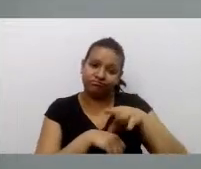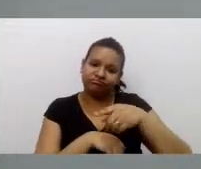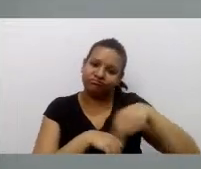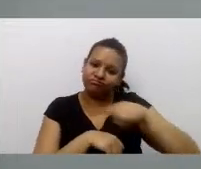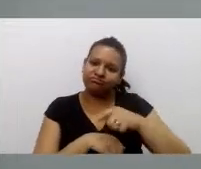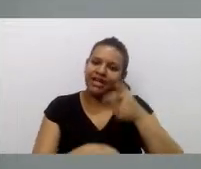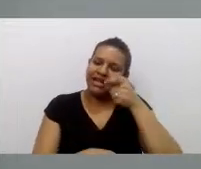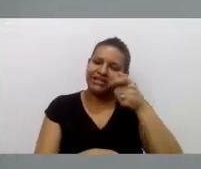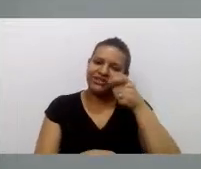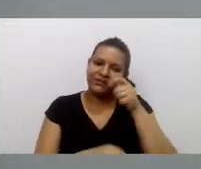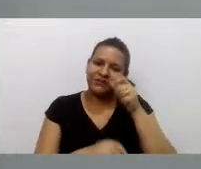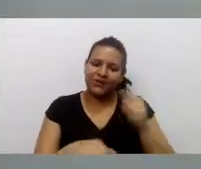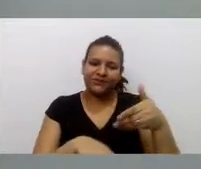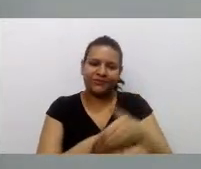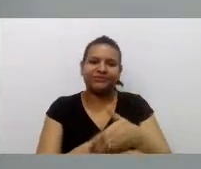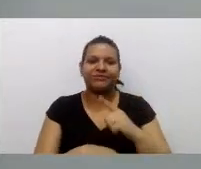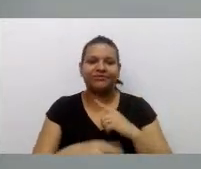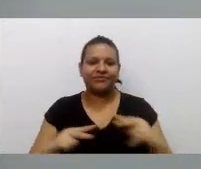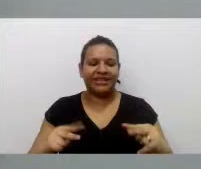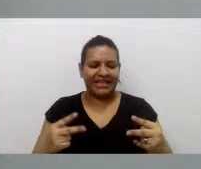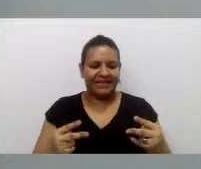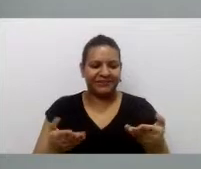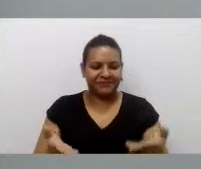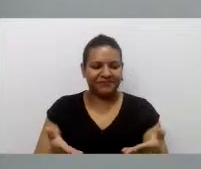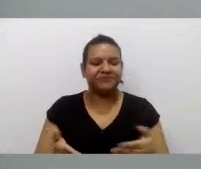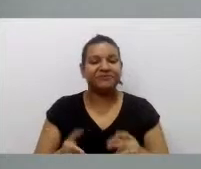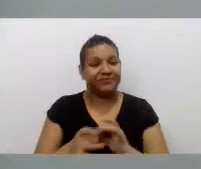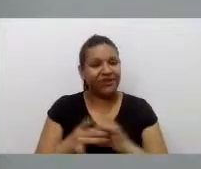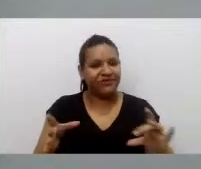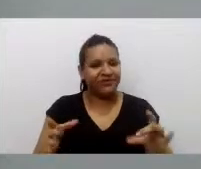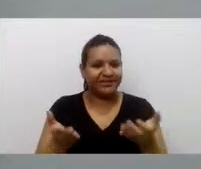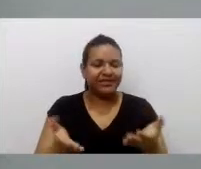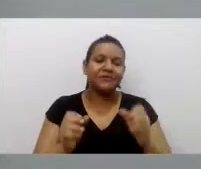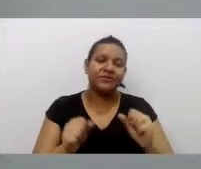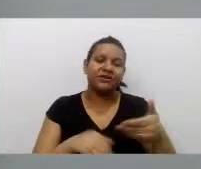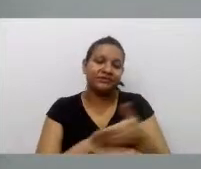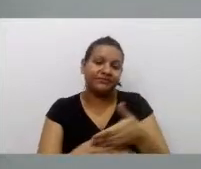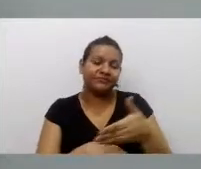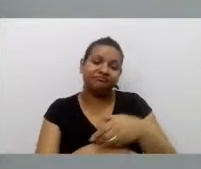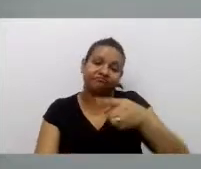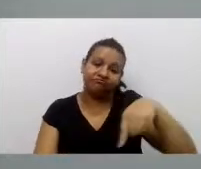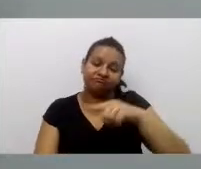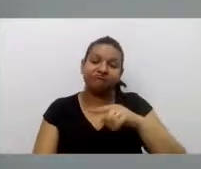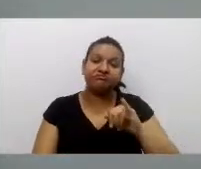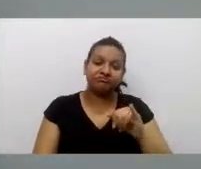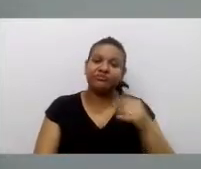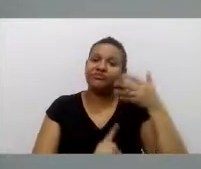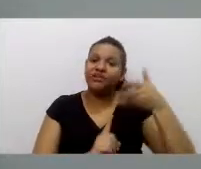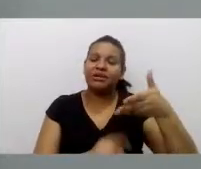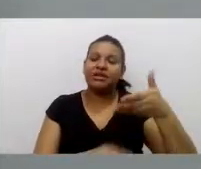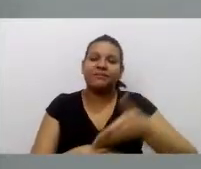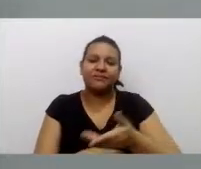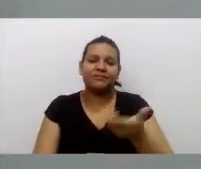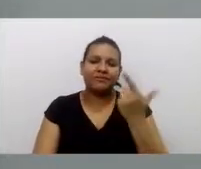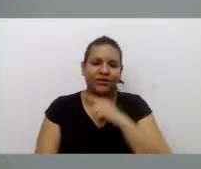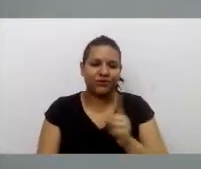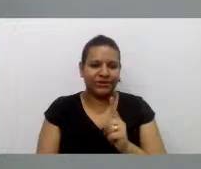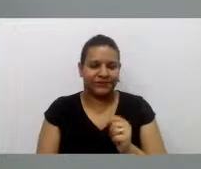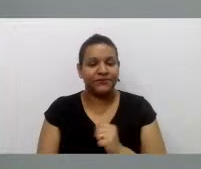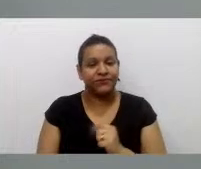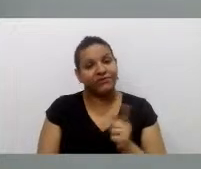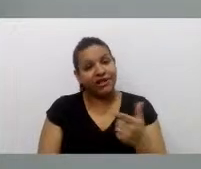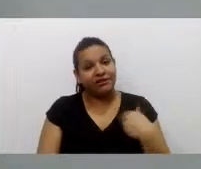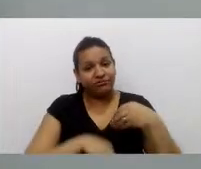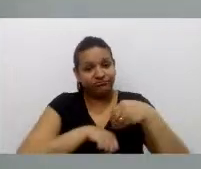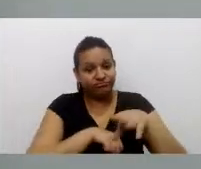a acessarem através do link aqui no nosso canal. Então, fiquem à vontade para acessar aquelas sessões que vocês não conseguiram participar. Apenas um lembrete que nós